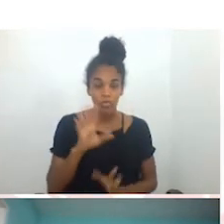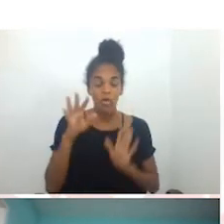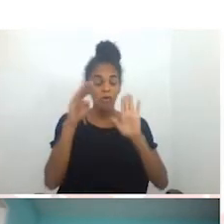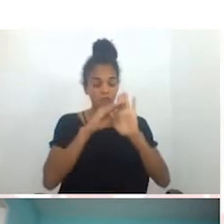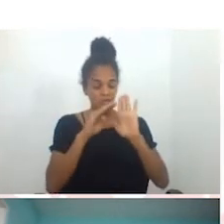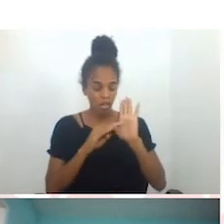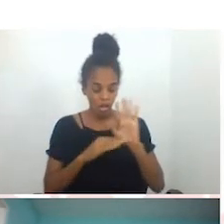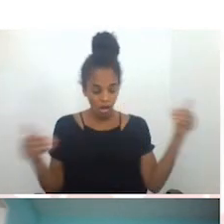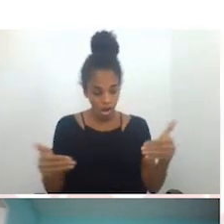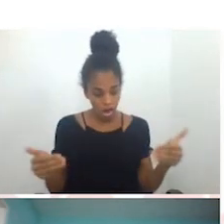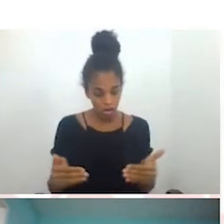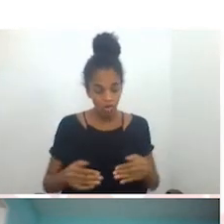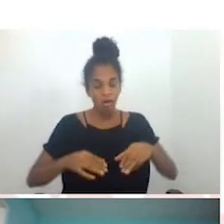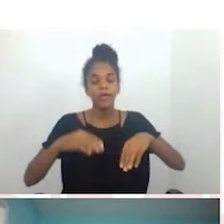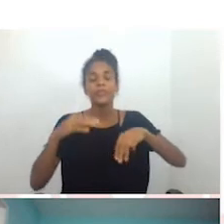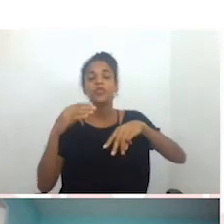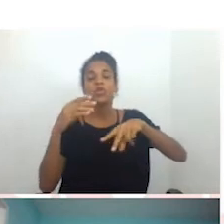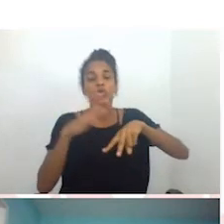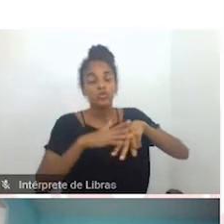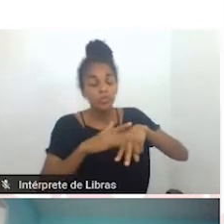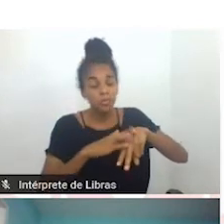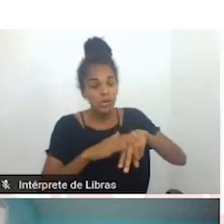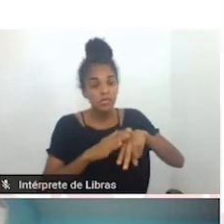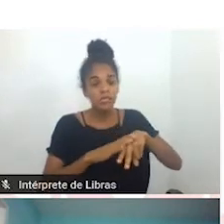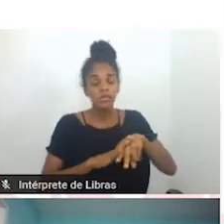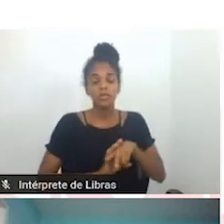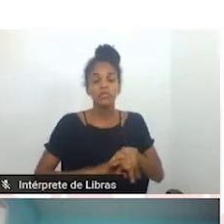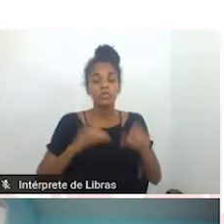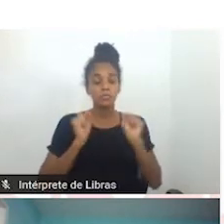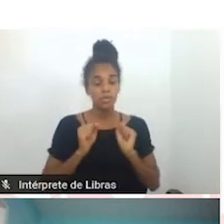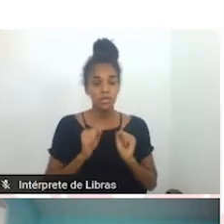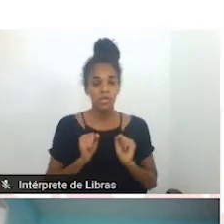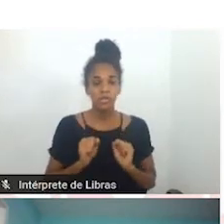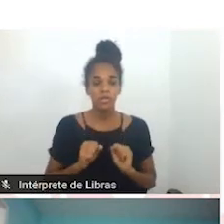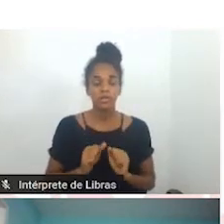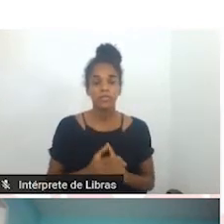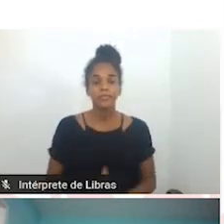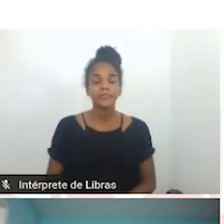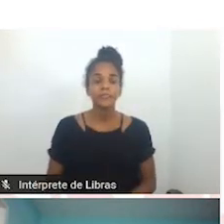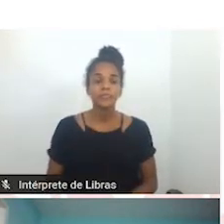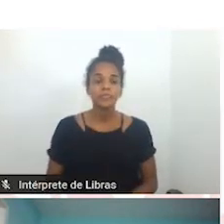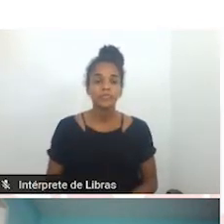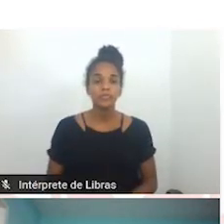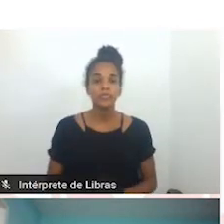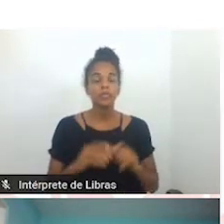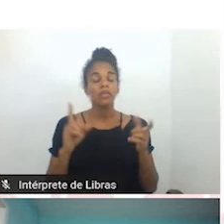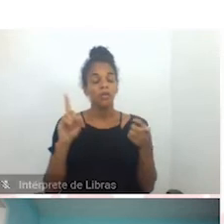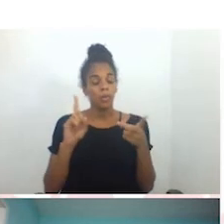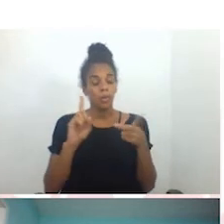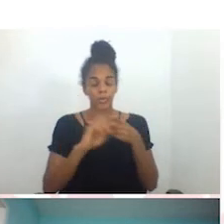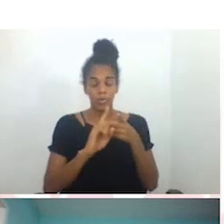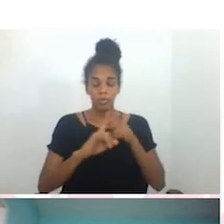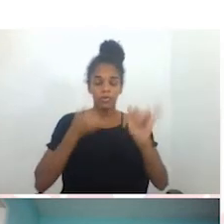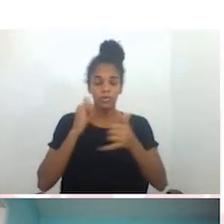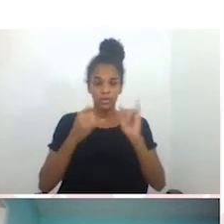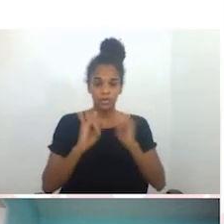porque eles têm sinal de gravidade, eles têm sinal de alarme. Esses pacientes, além da sorologia, que a gente pode fazer o RT-PCR para swab